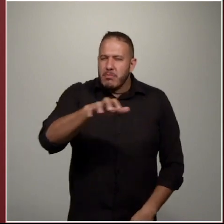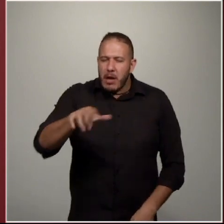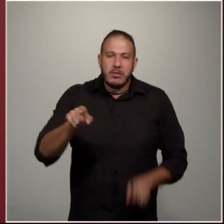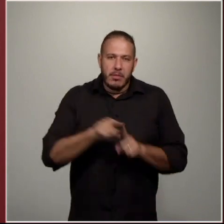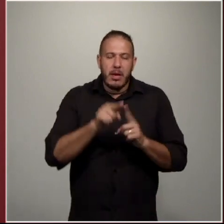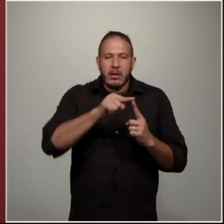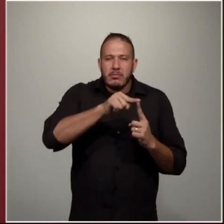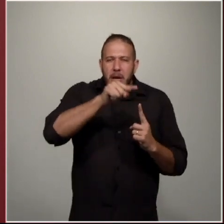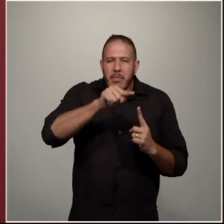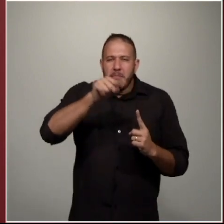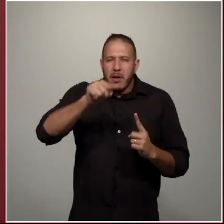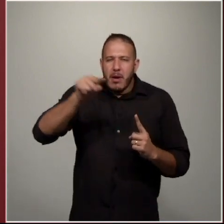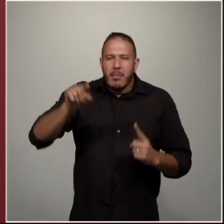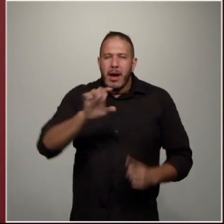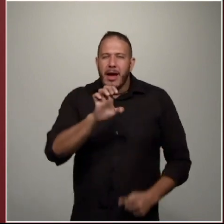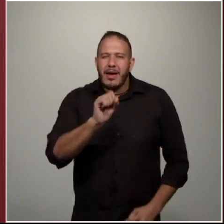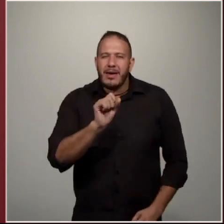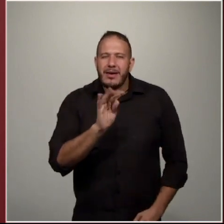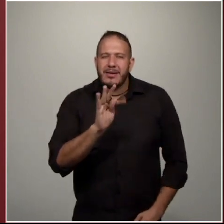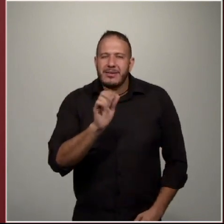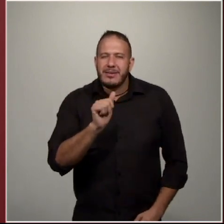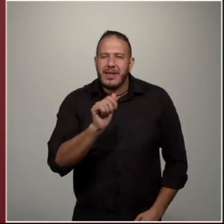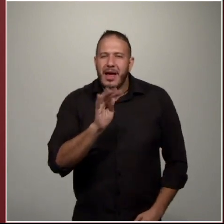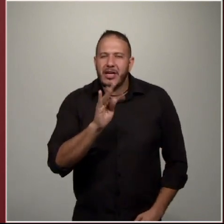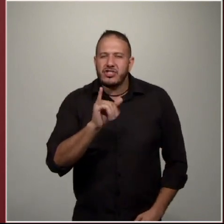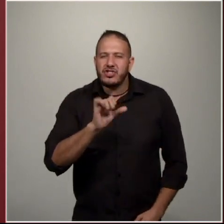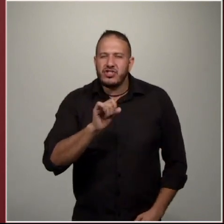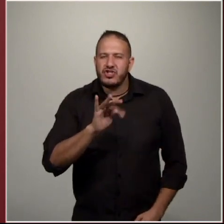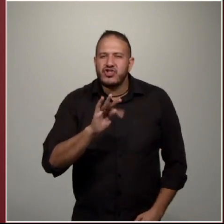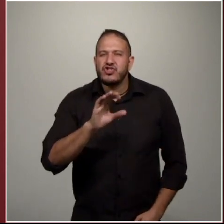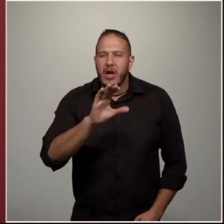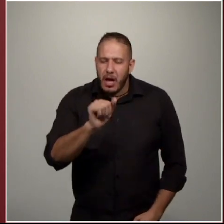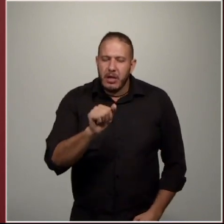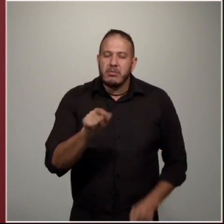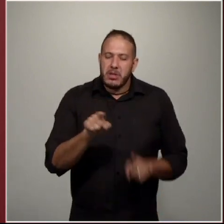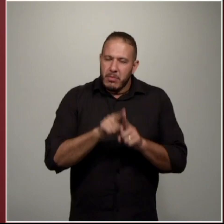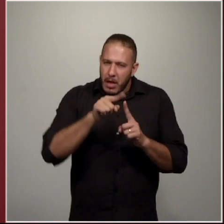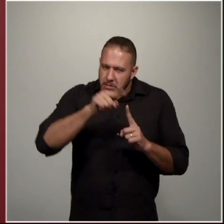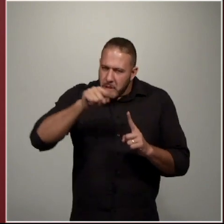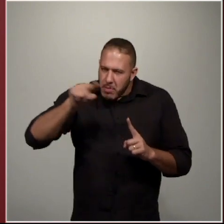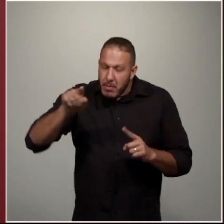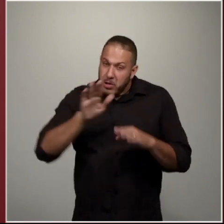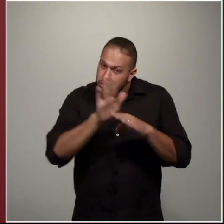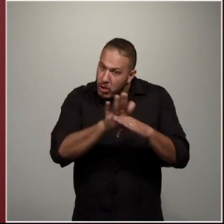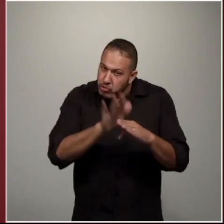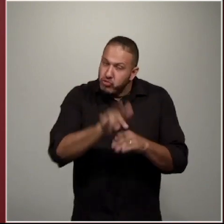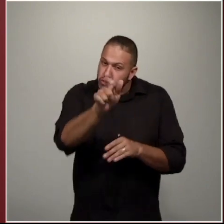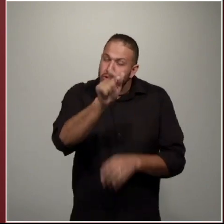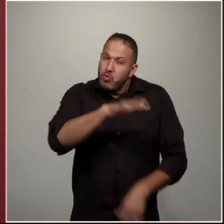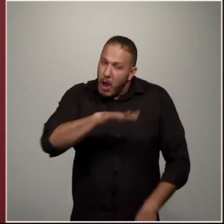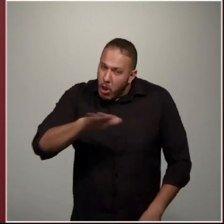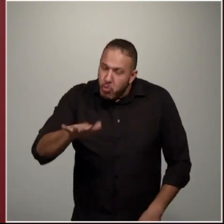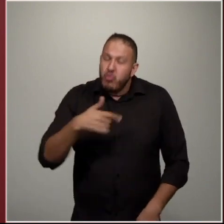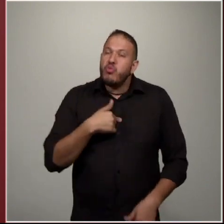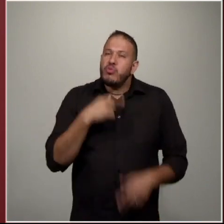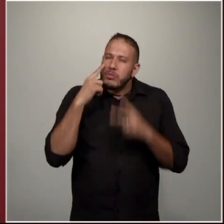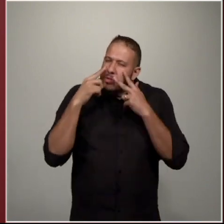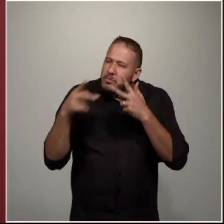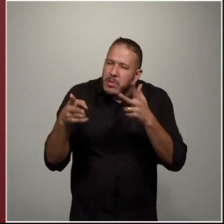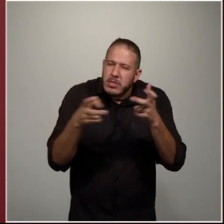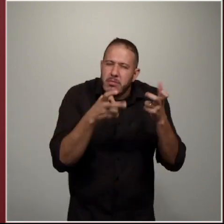todos é em conjunto e isso ajuda o aluno a perceber é não essas rupturas e esses